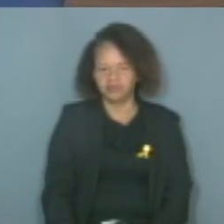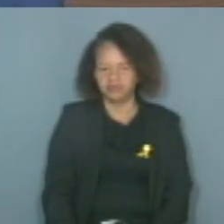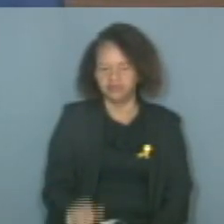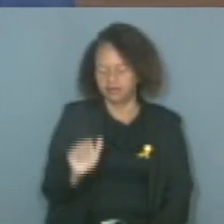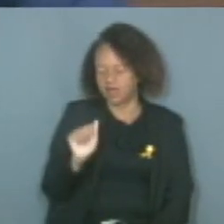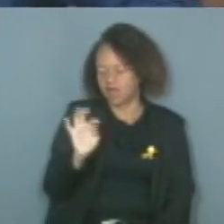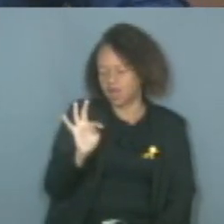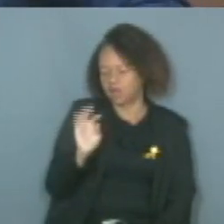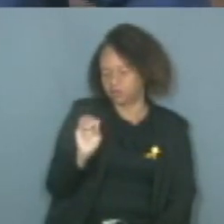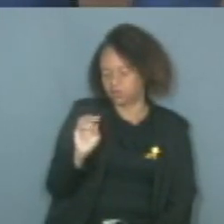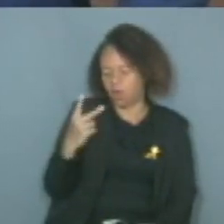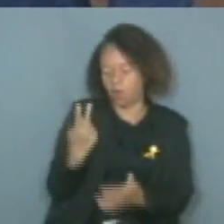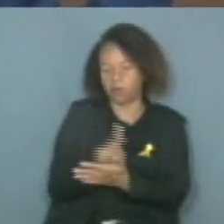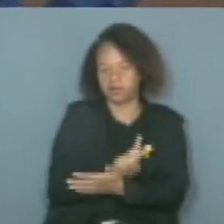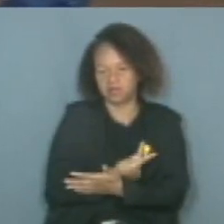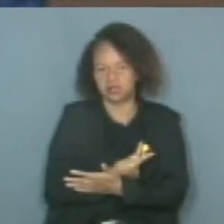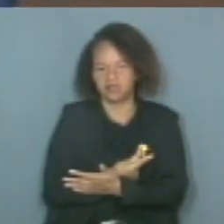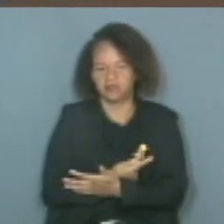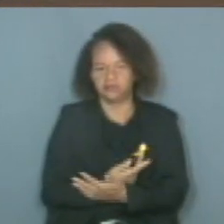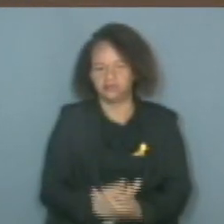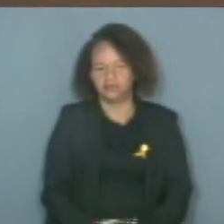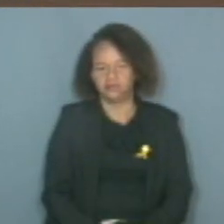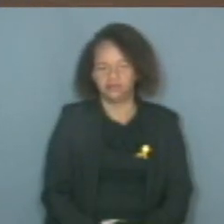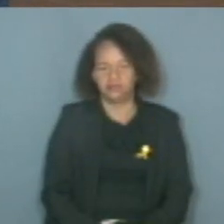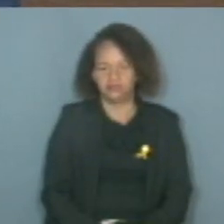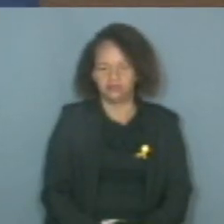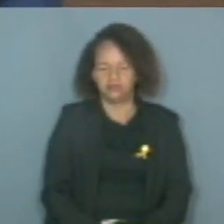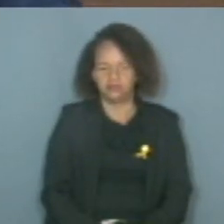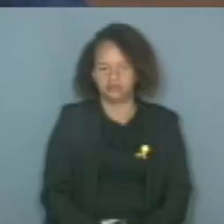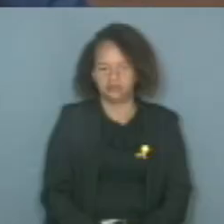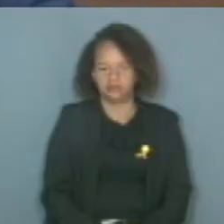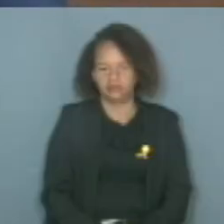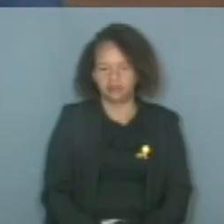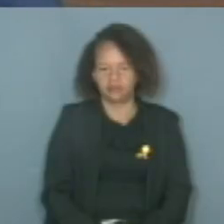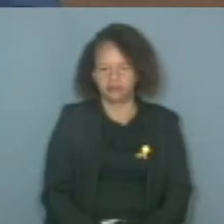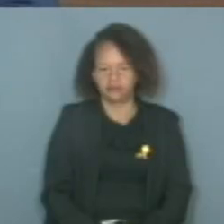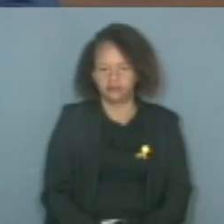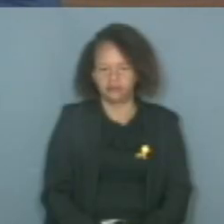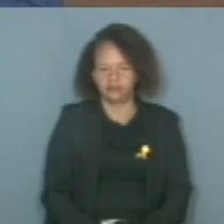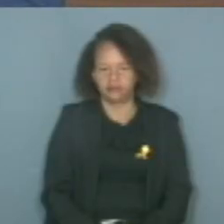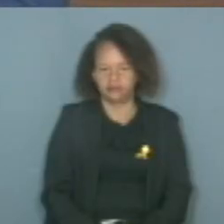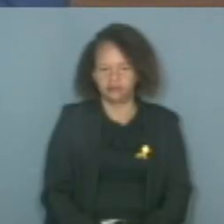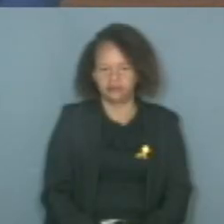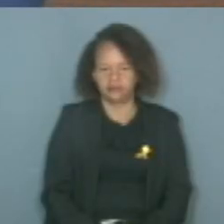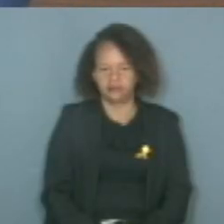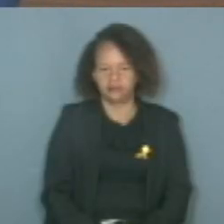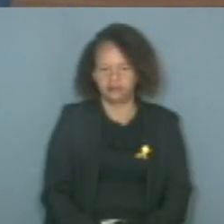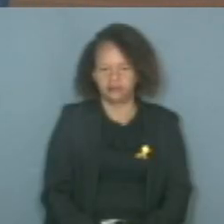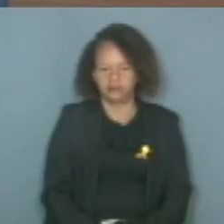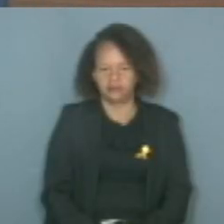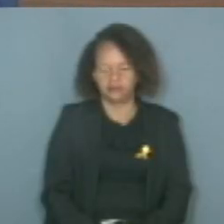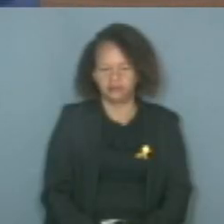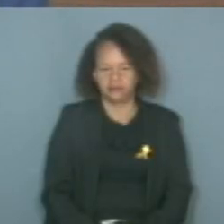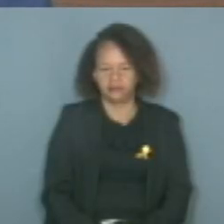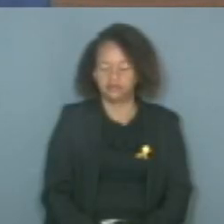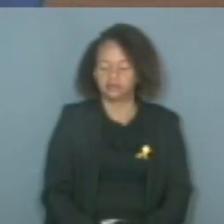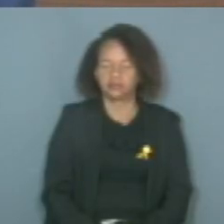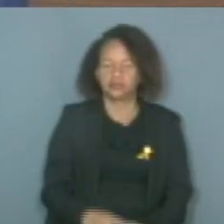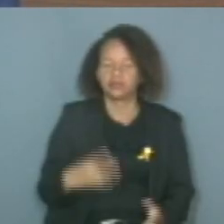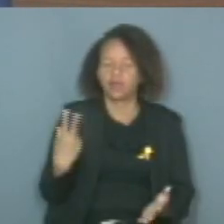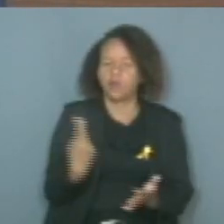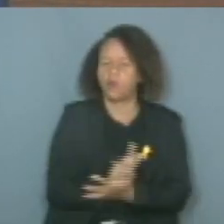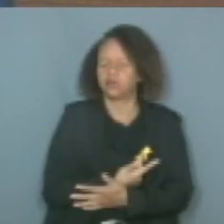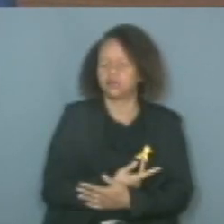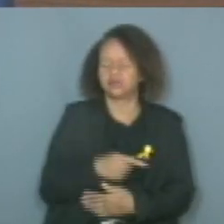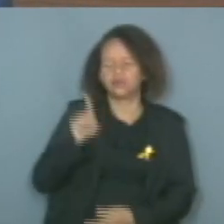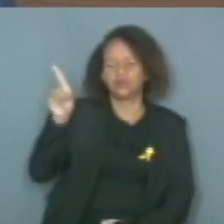ato que aconteceu. Pega meu telefone ali, Felipe, por favor. Esse ato que aconteceu